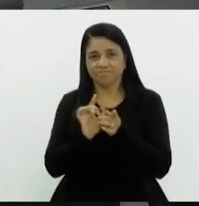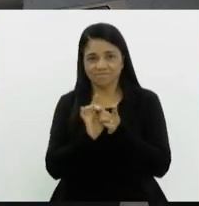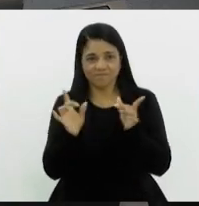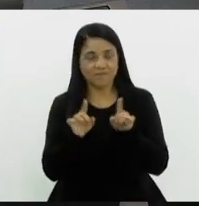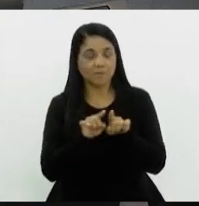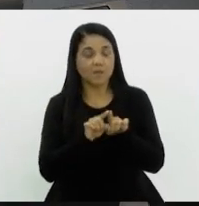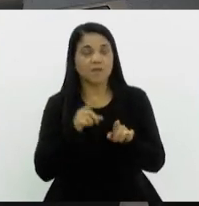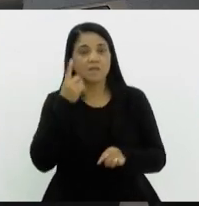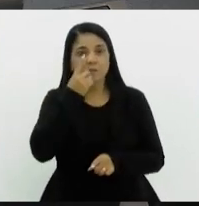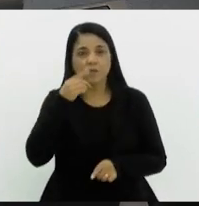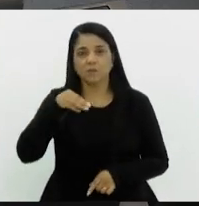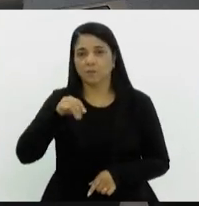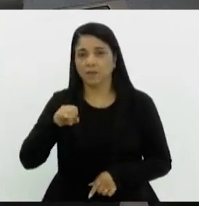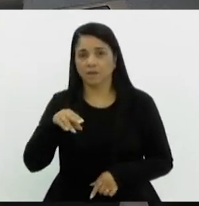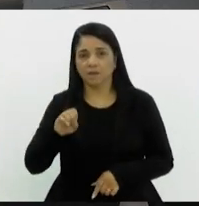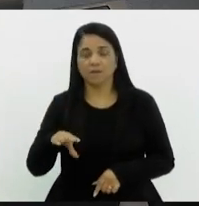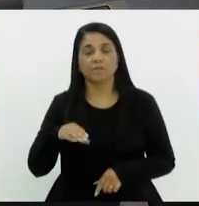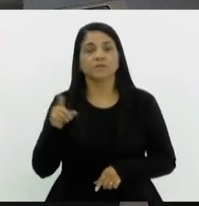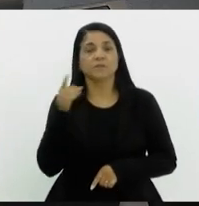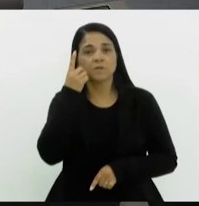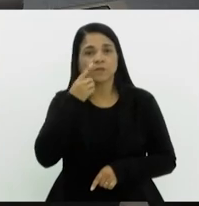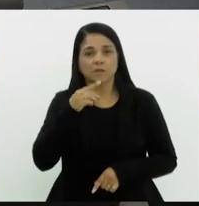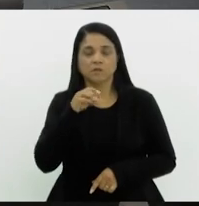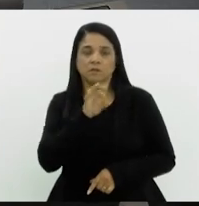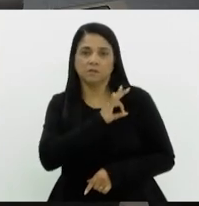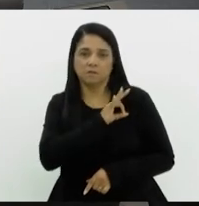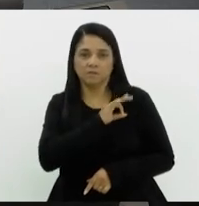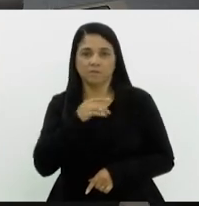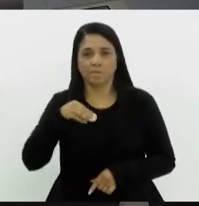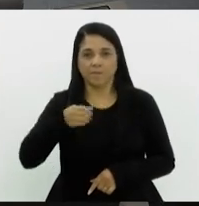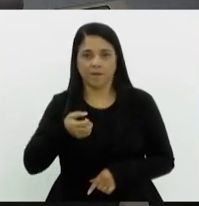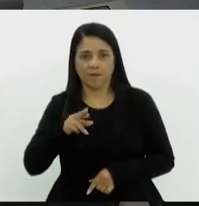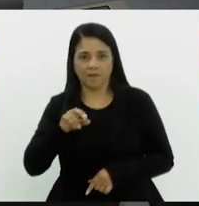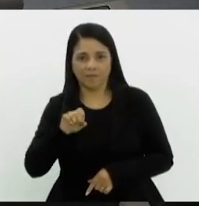Carlos Mink, deputada Marta Rocha, deputado